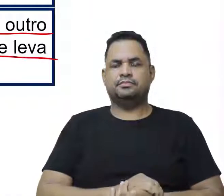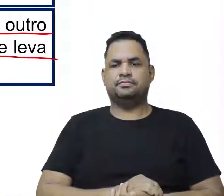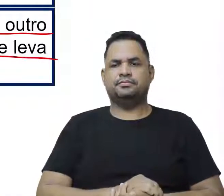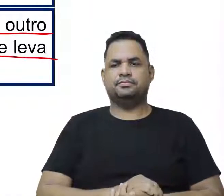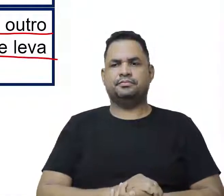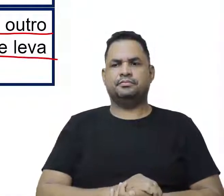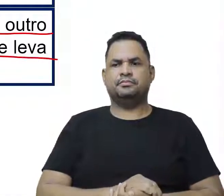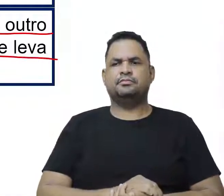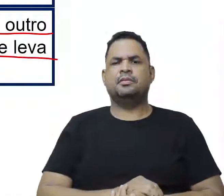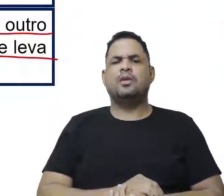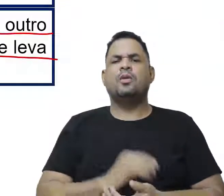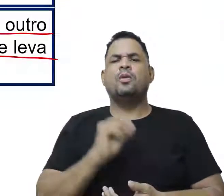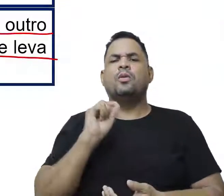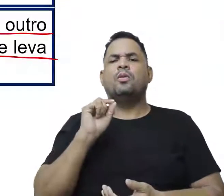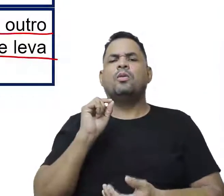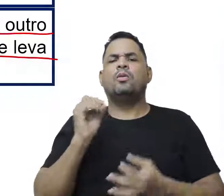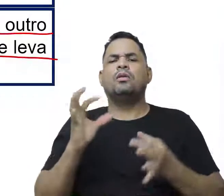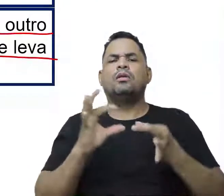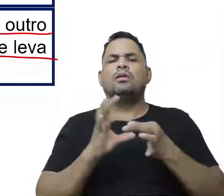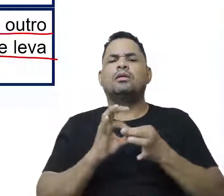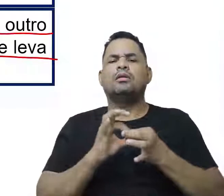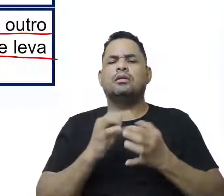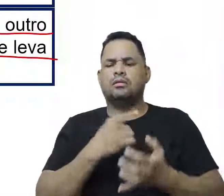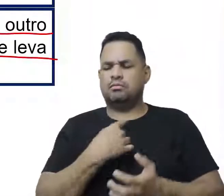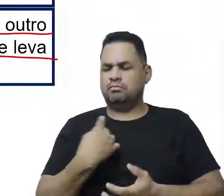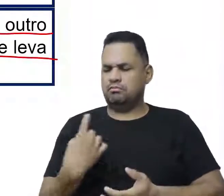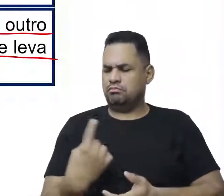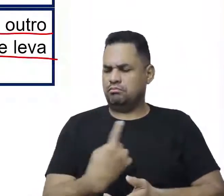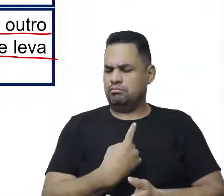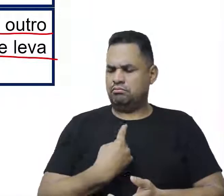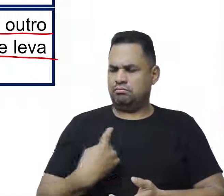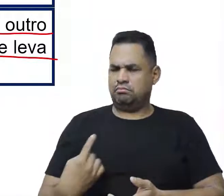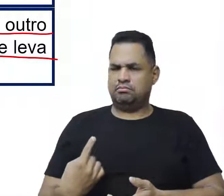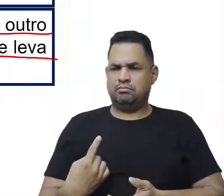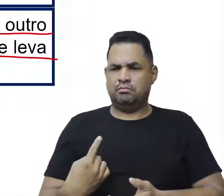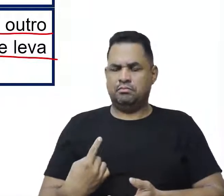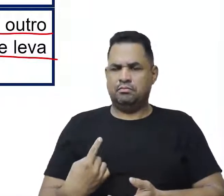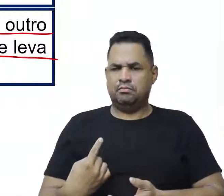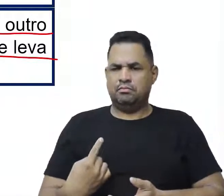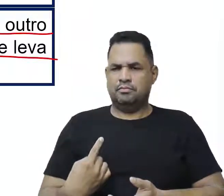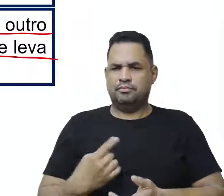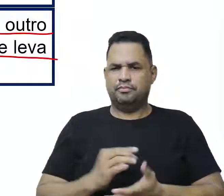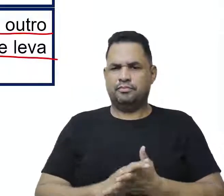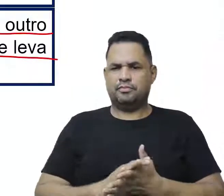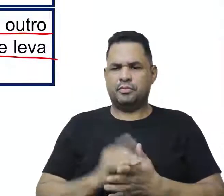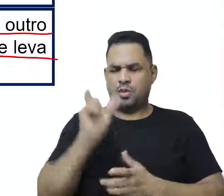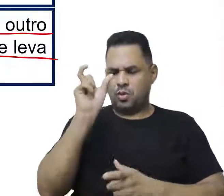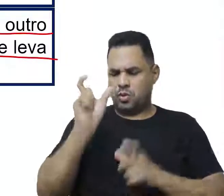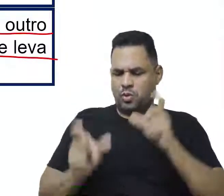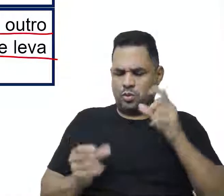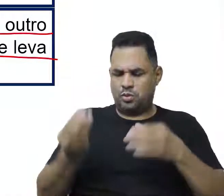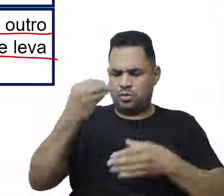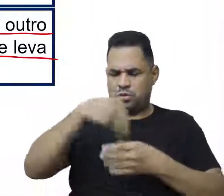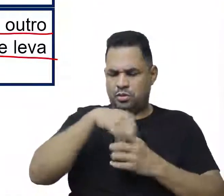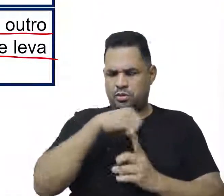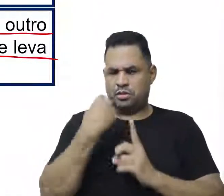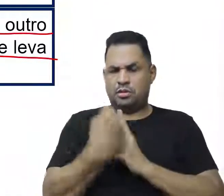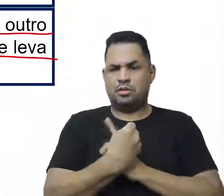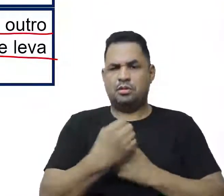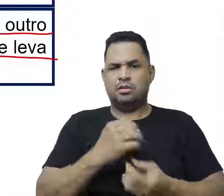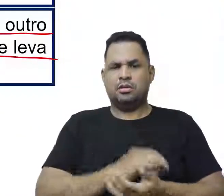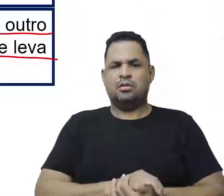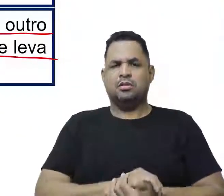então o que que une a gente nós né Nós os indivíduos dentro da sociedade